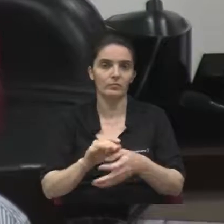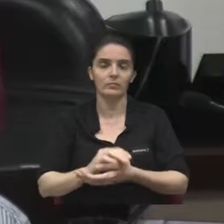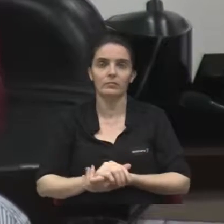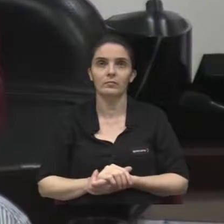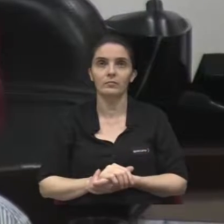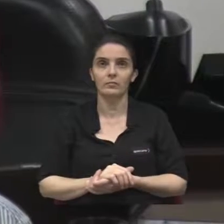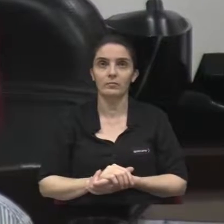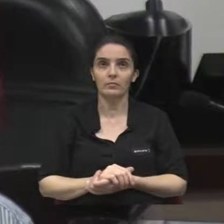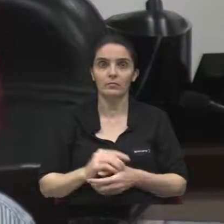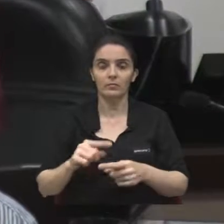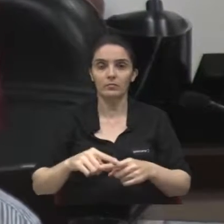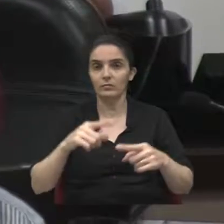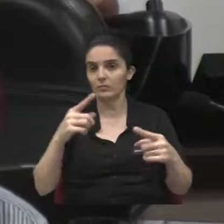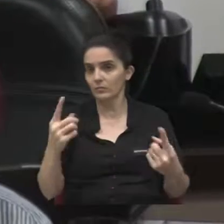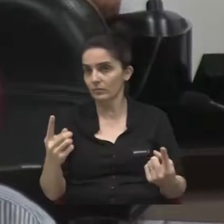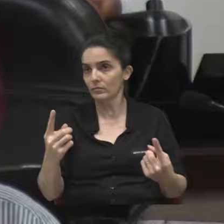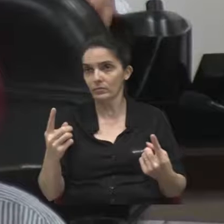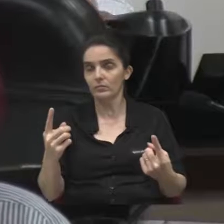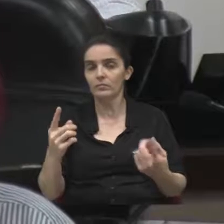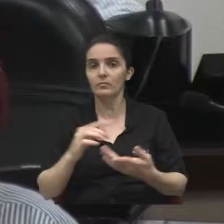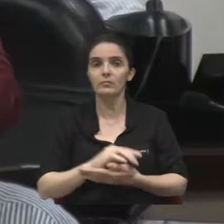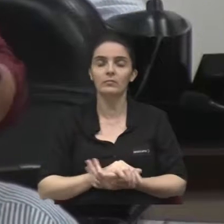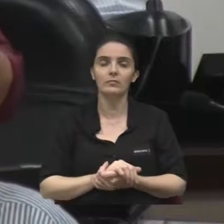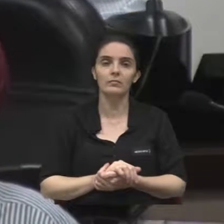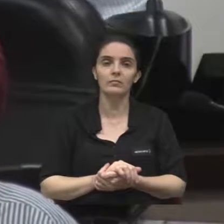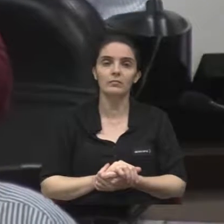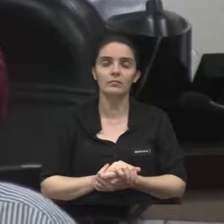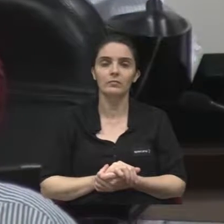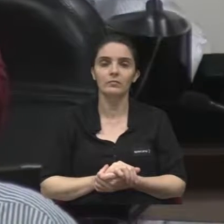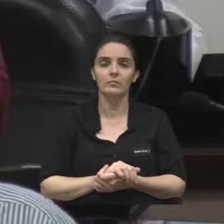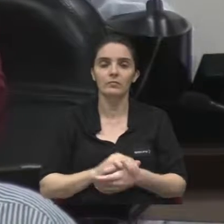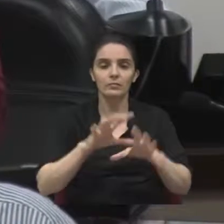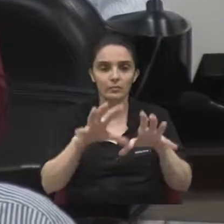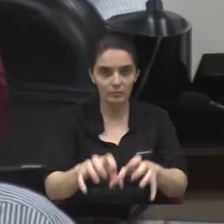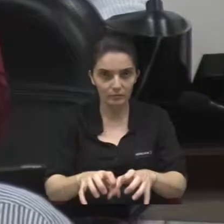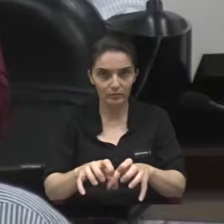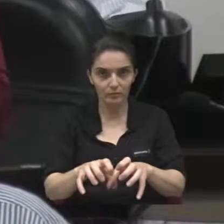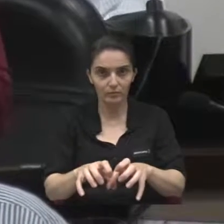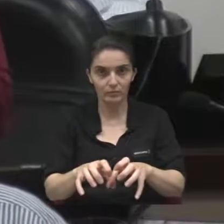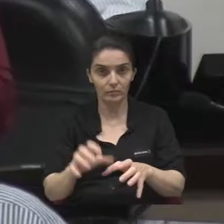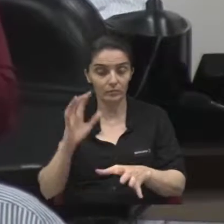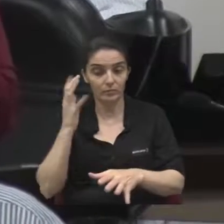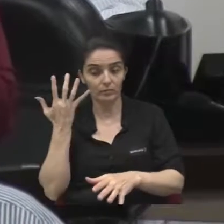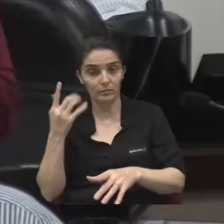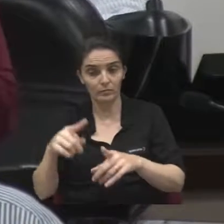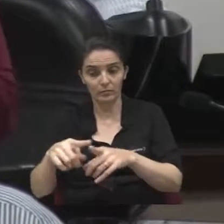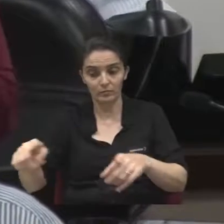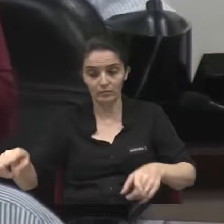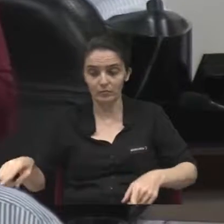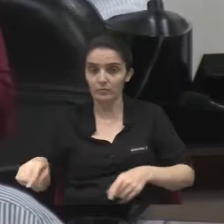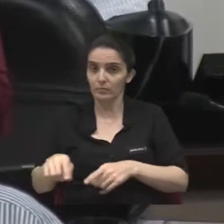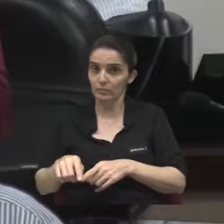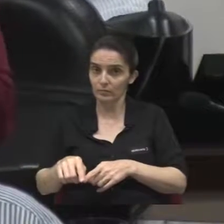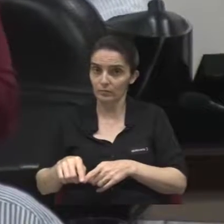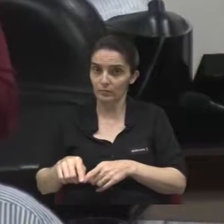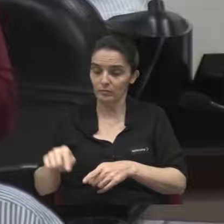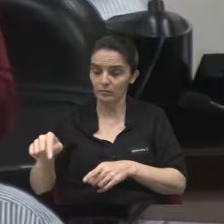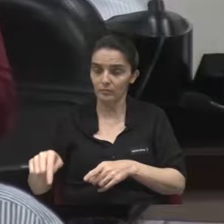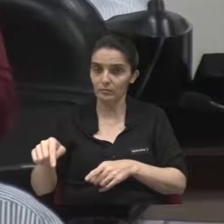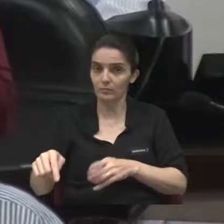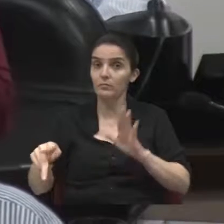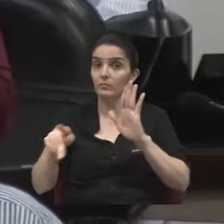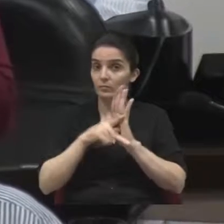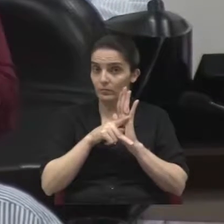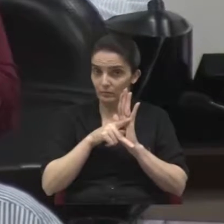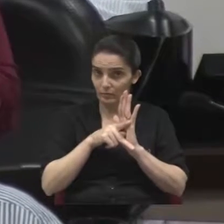entanto, a invasão ocorreu numa terra que não era nossa, numa terra que era ainda do governo